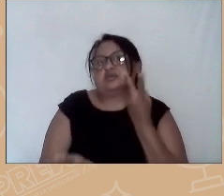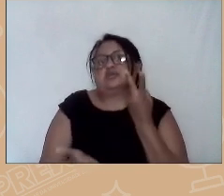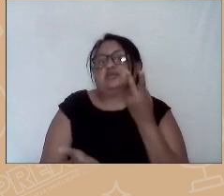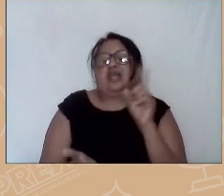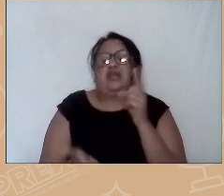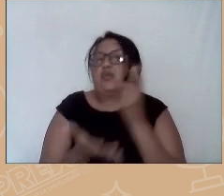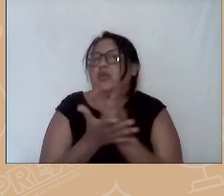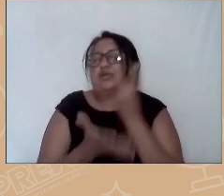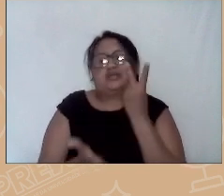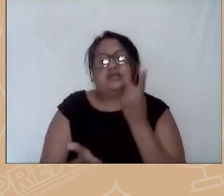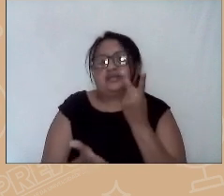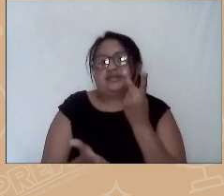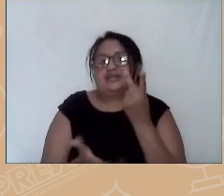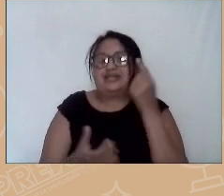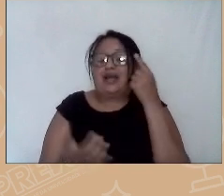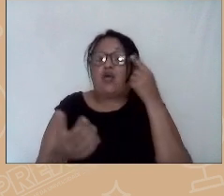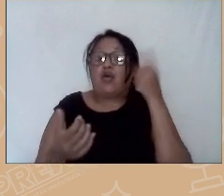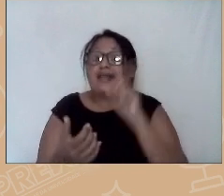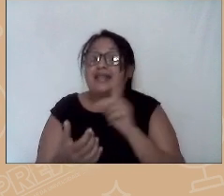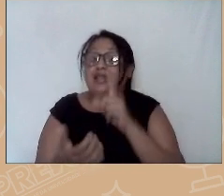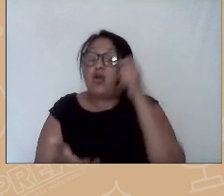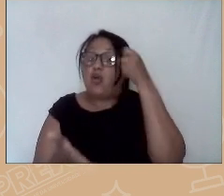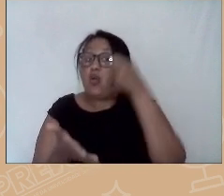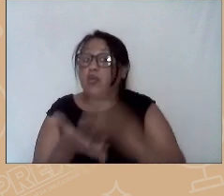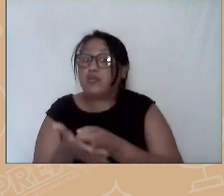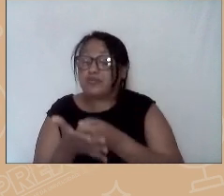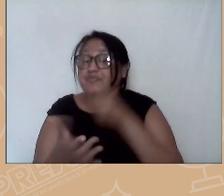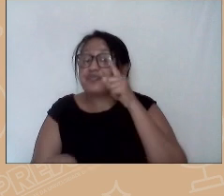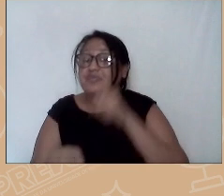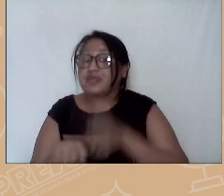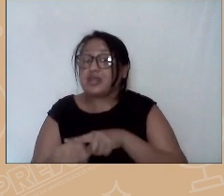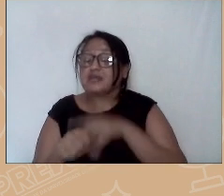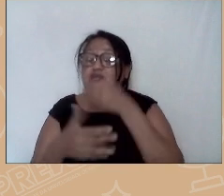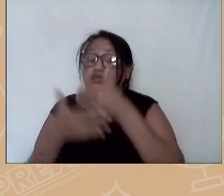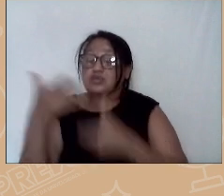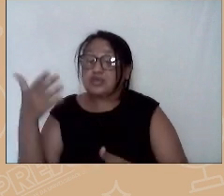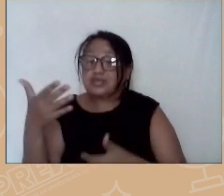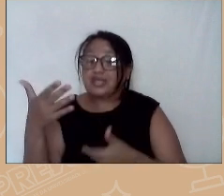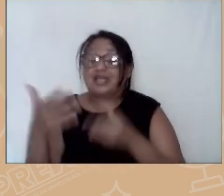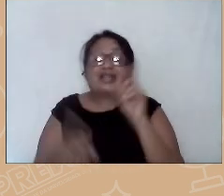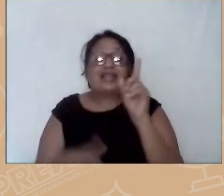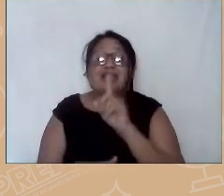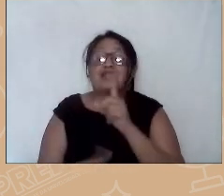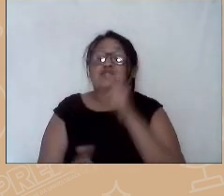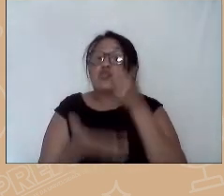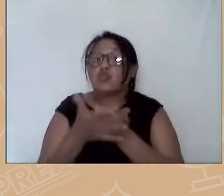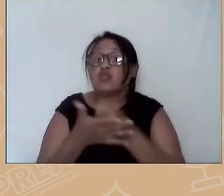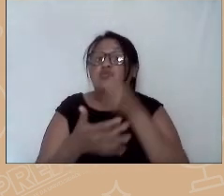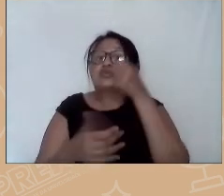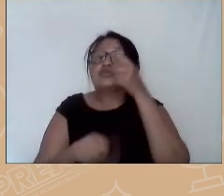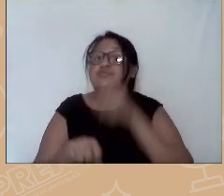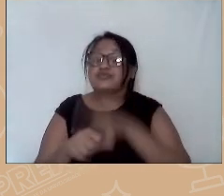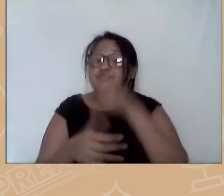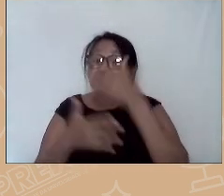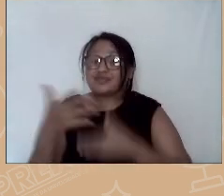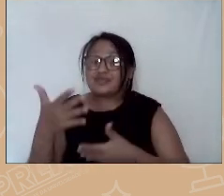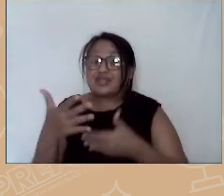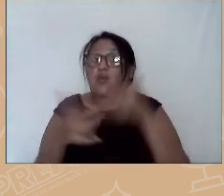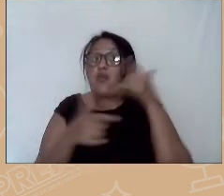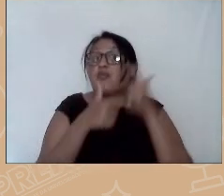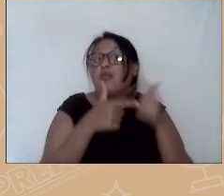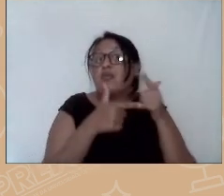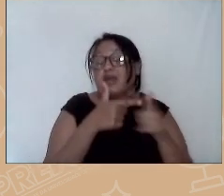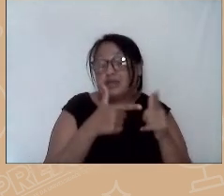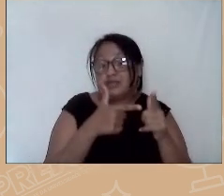consequência não cumprir o tempo de contrato não é a consequência não cumprir o tempo de contrato é a causa aqui ele está colocado como